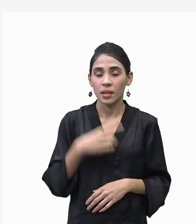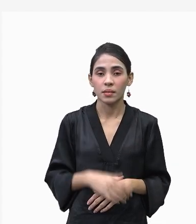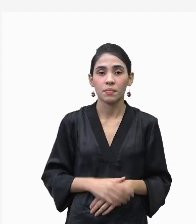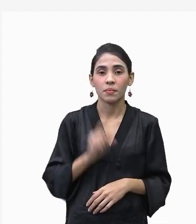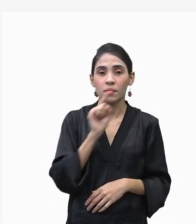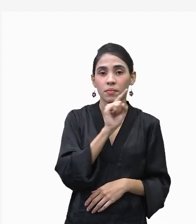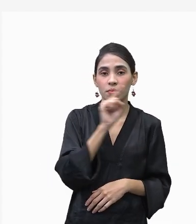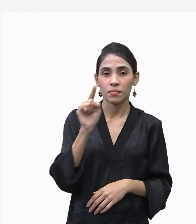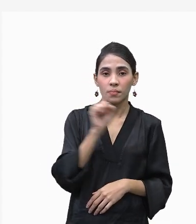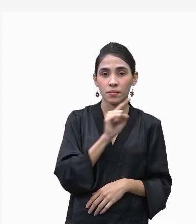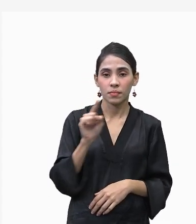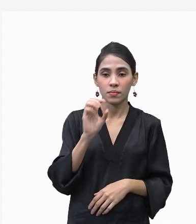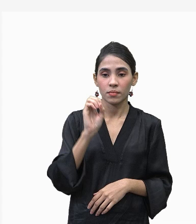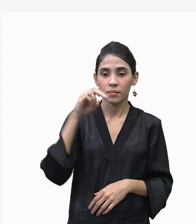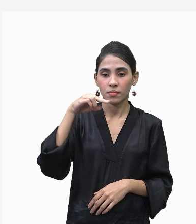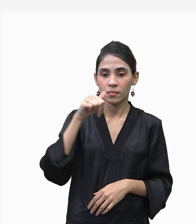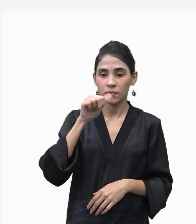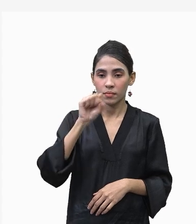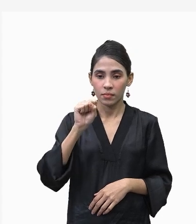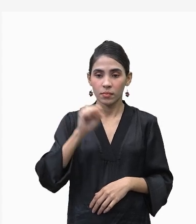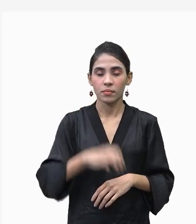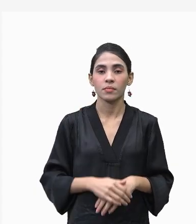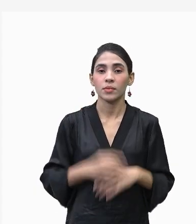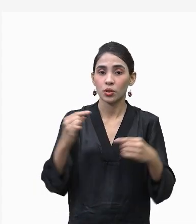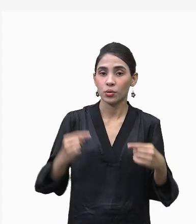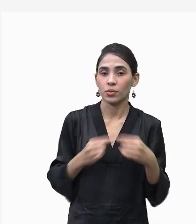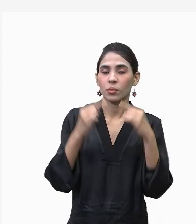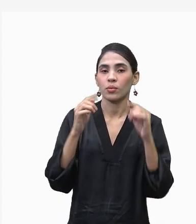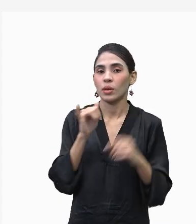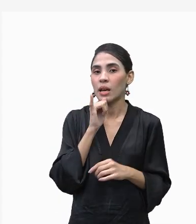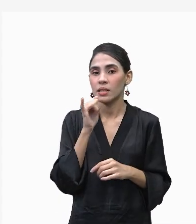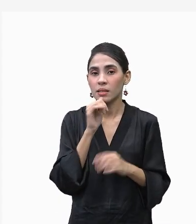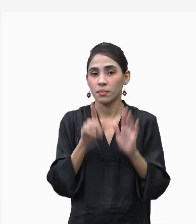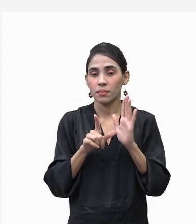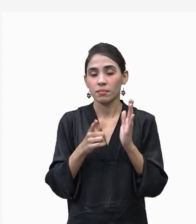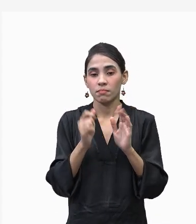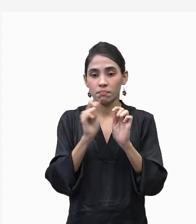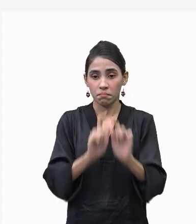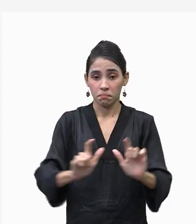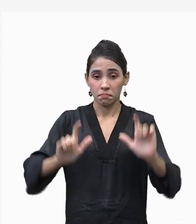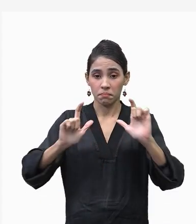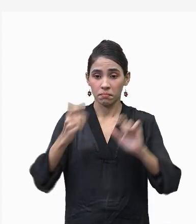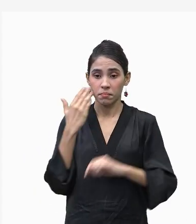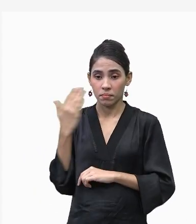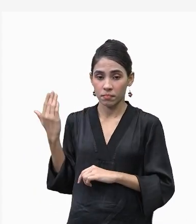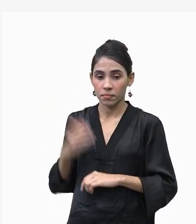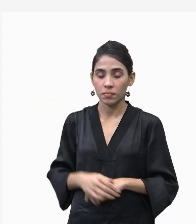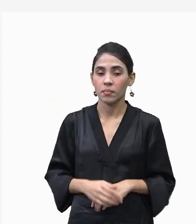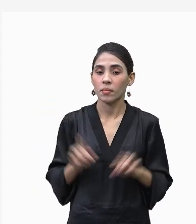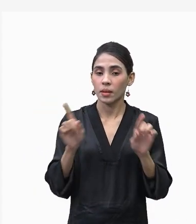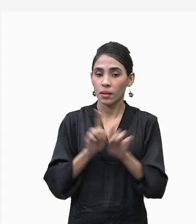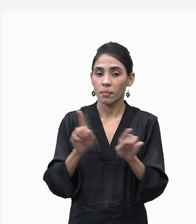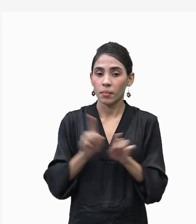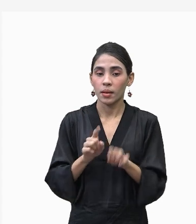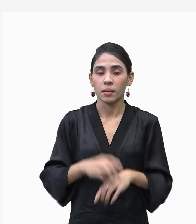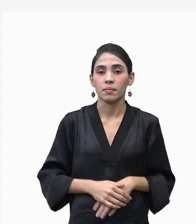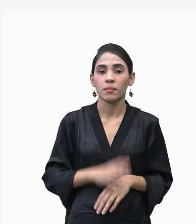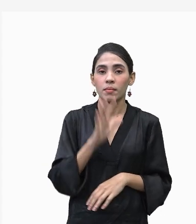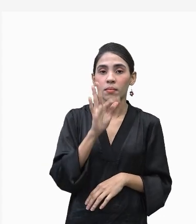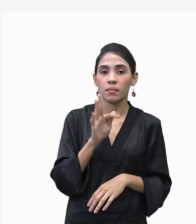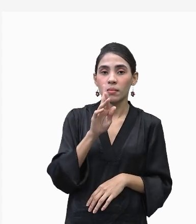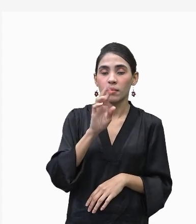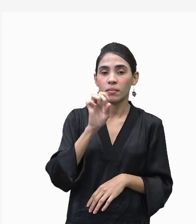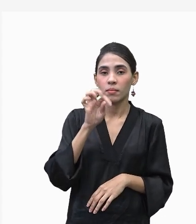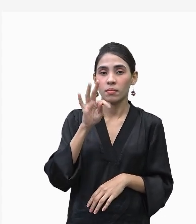zonas, aqui estou falando de acordo com a nossa legenda ampliada, temos os territórios fronteira